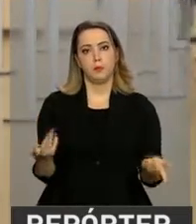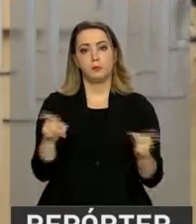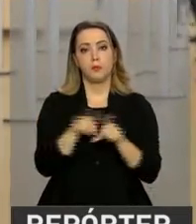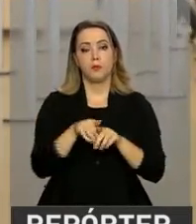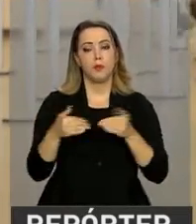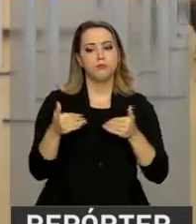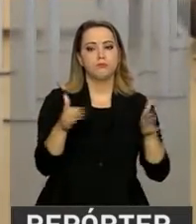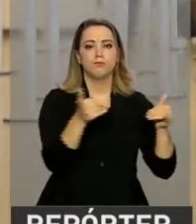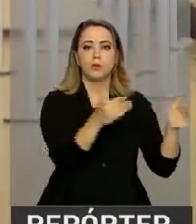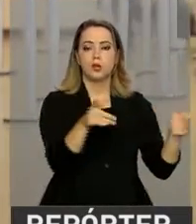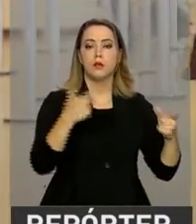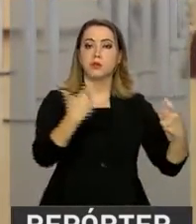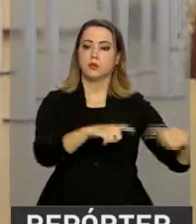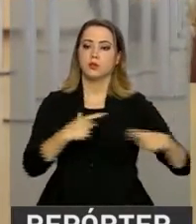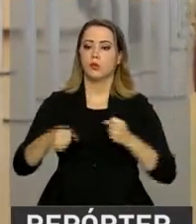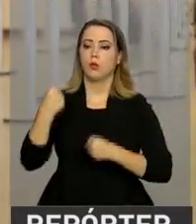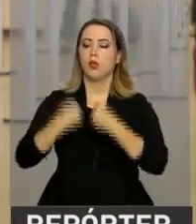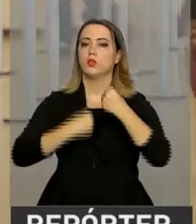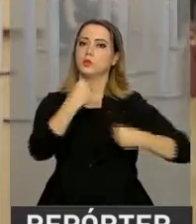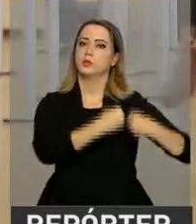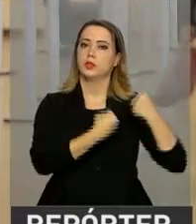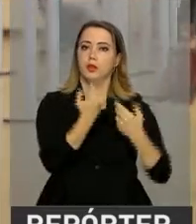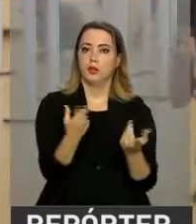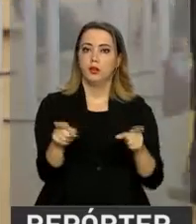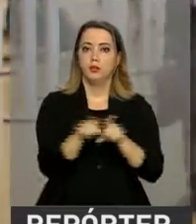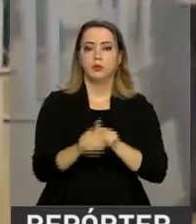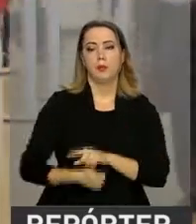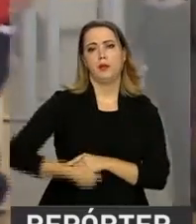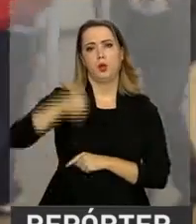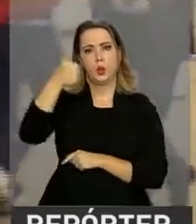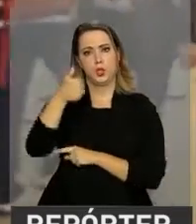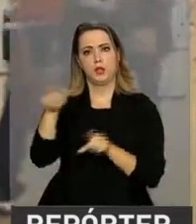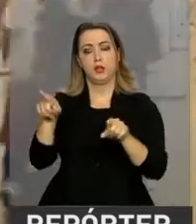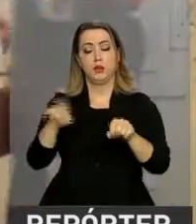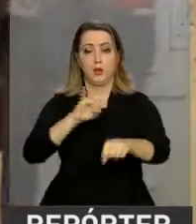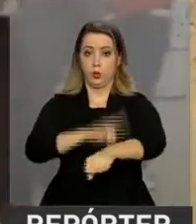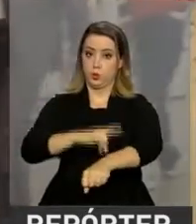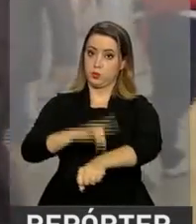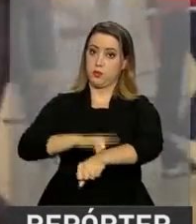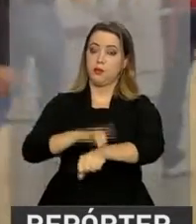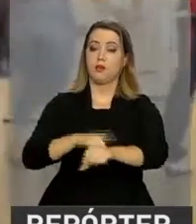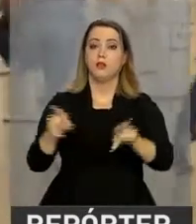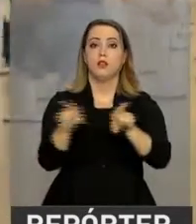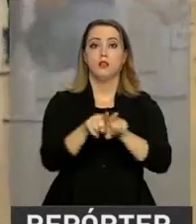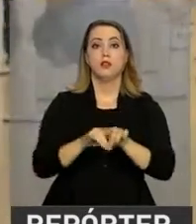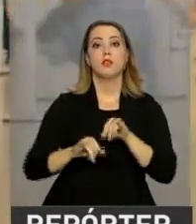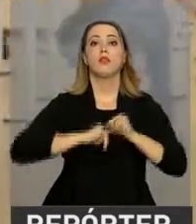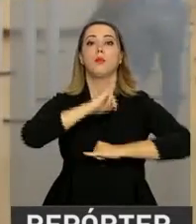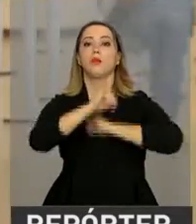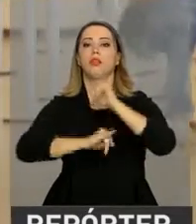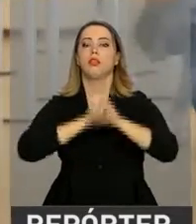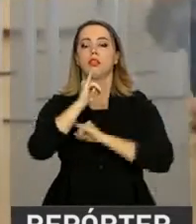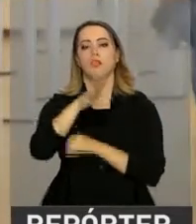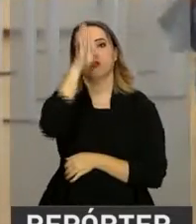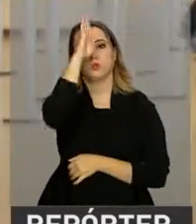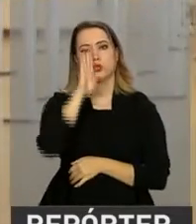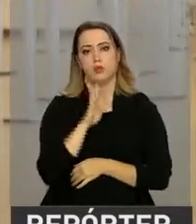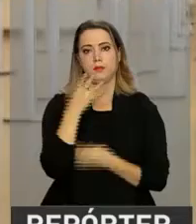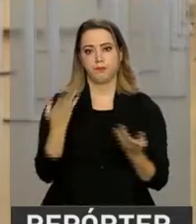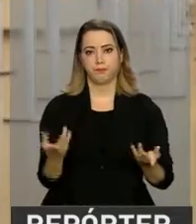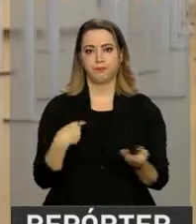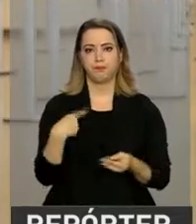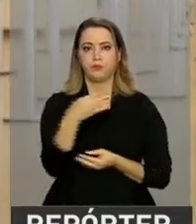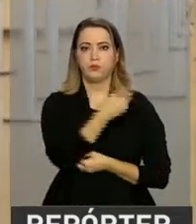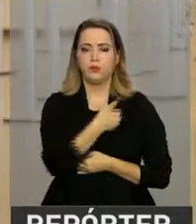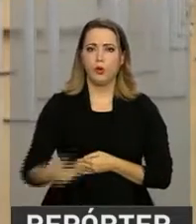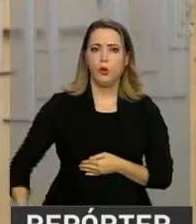dos estacionamentos de veículos, melhorias nos banheiros públicos e oferta de internet gratuita. O governo